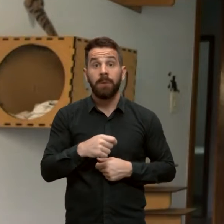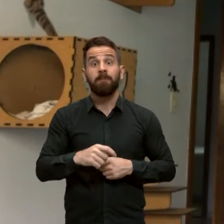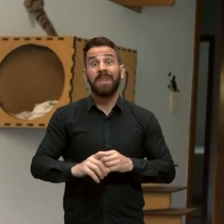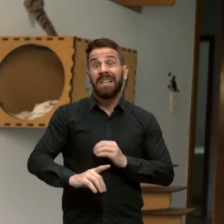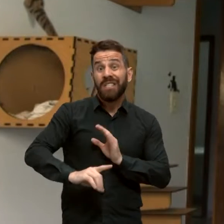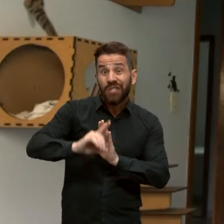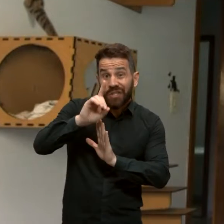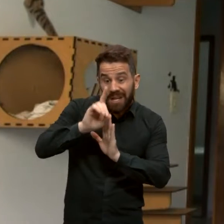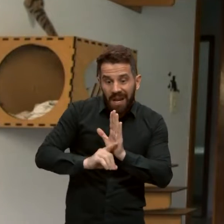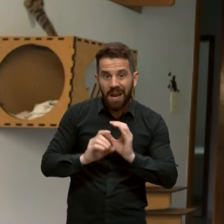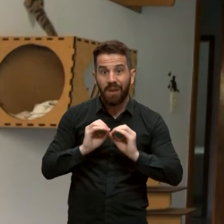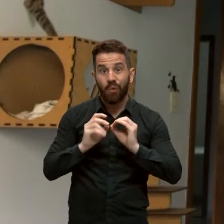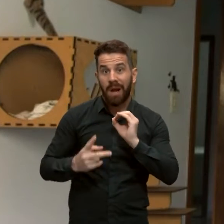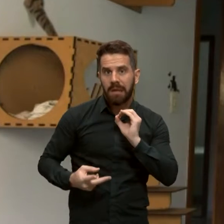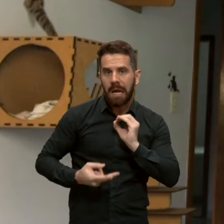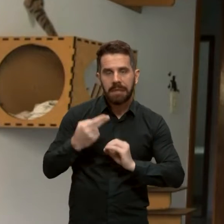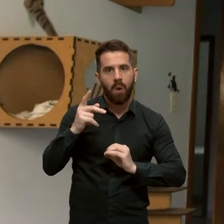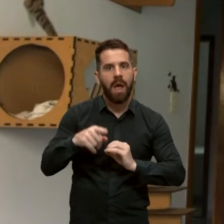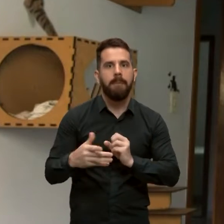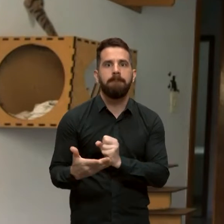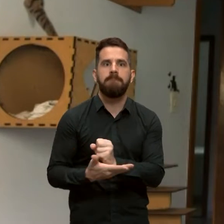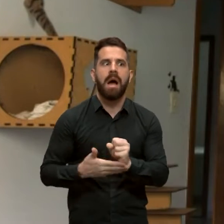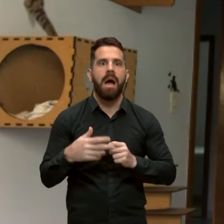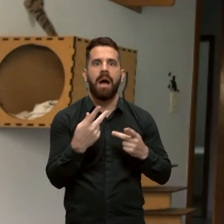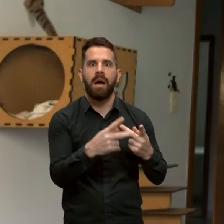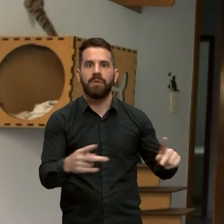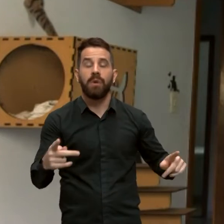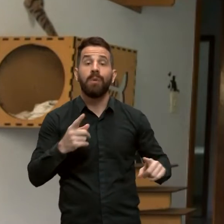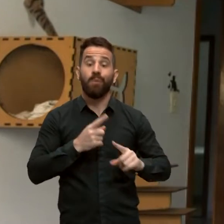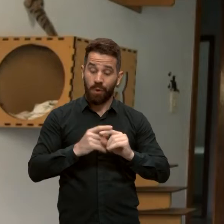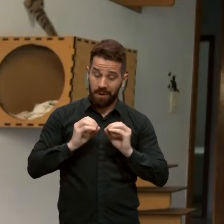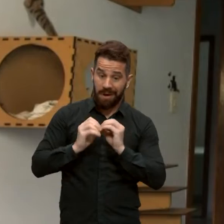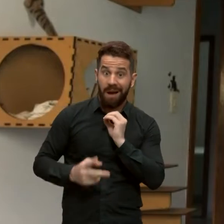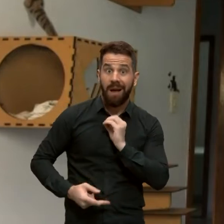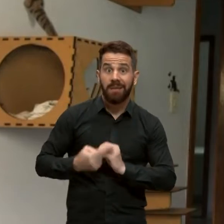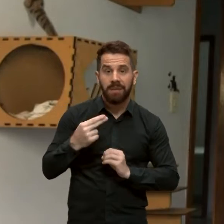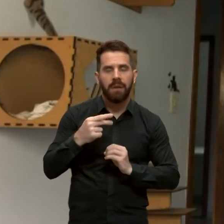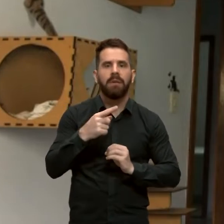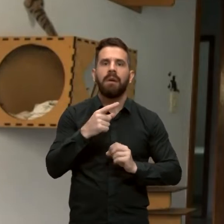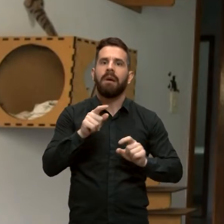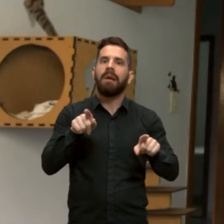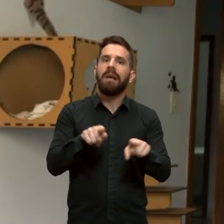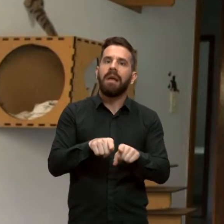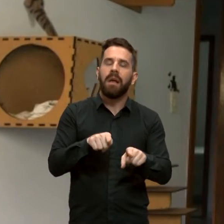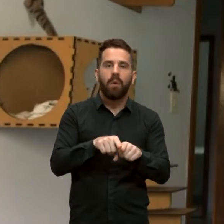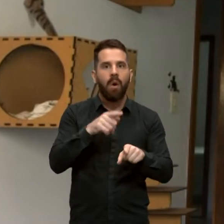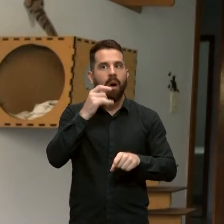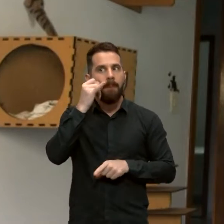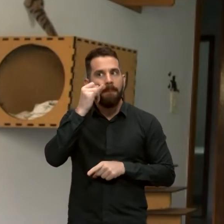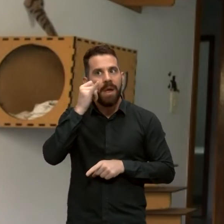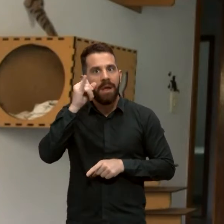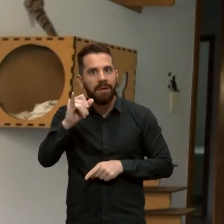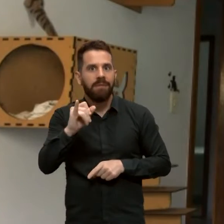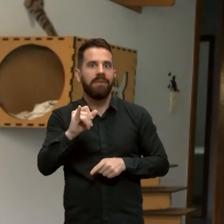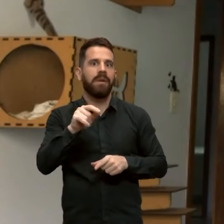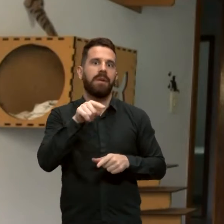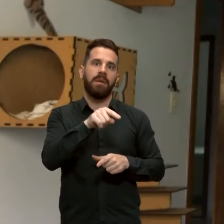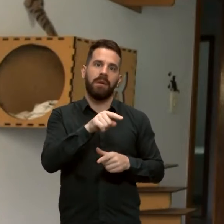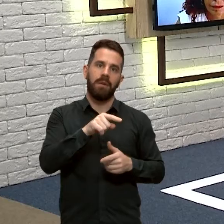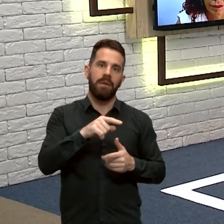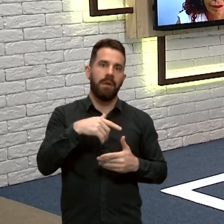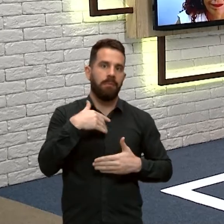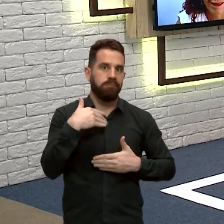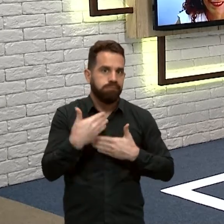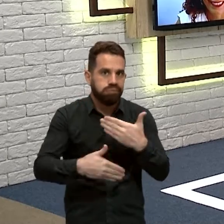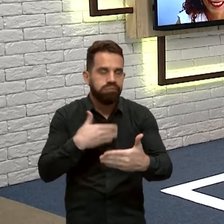básico à vida do animal. Porque castrando a gente previne esse tipo de situação. Eu sempre falo, sempre doar animais